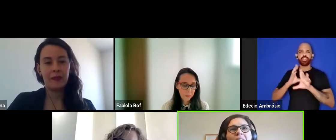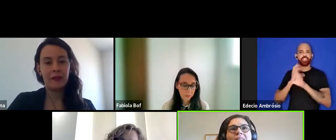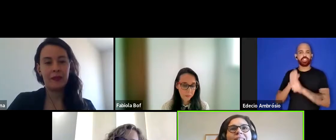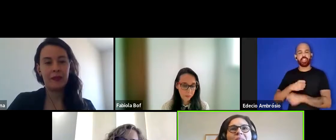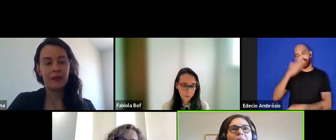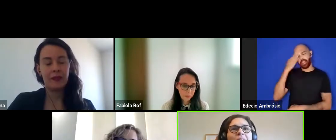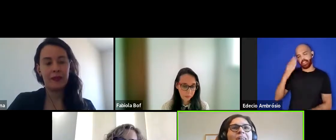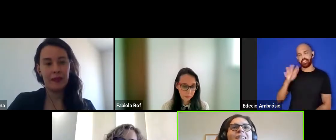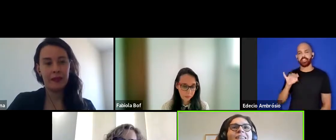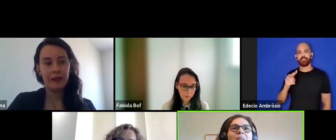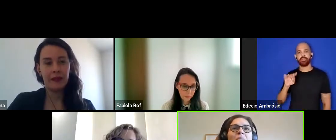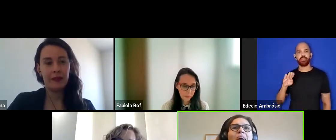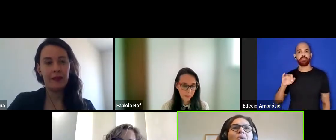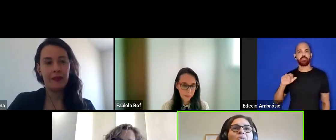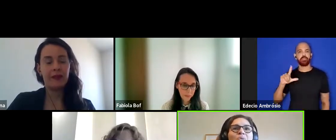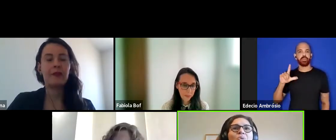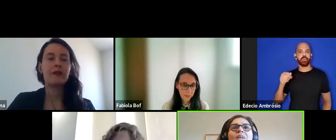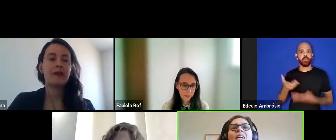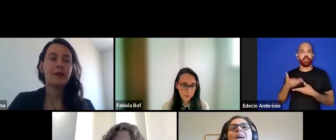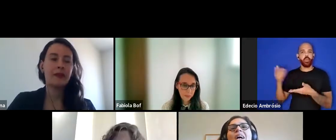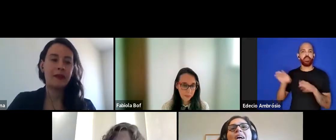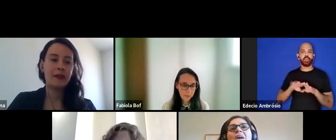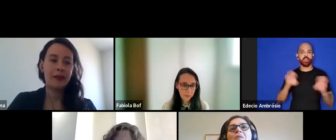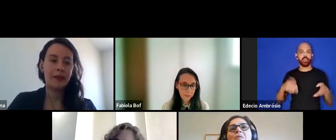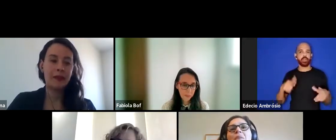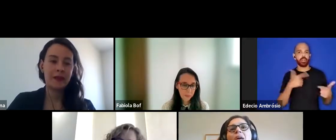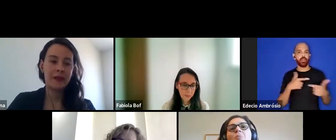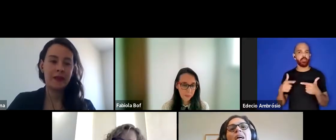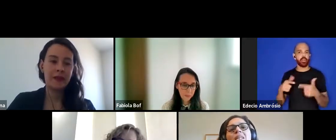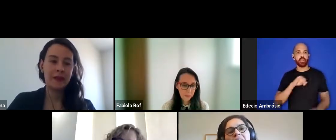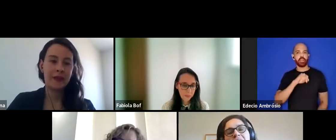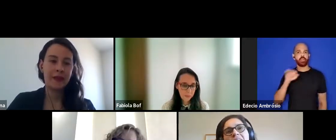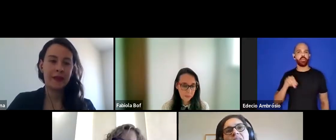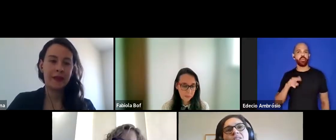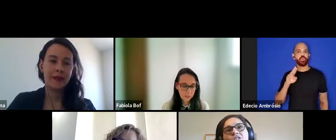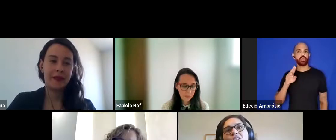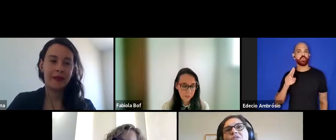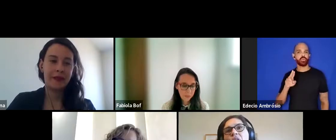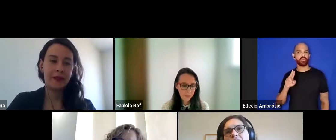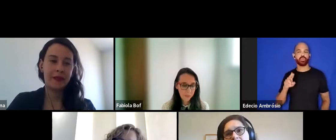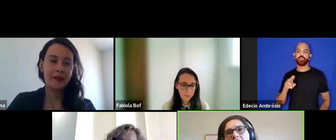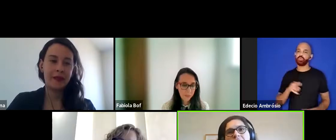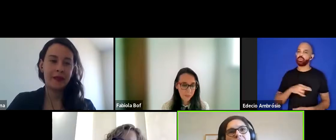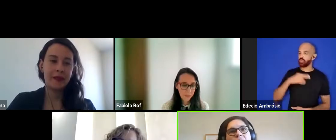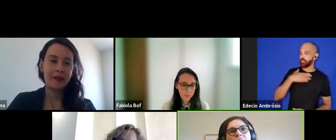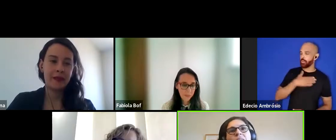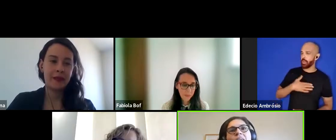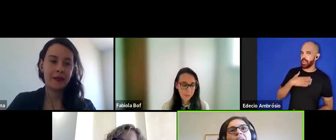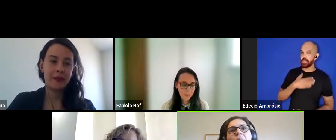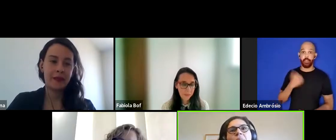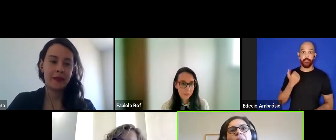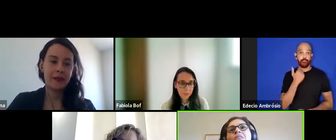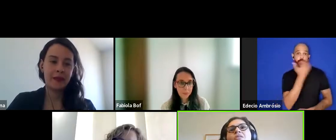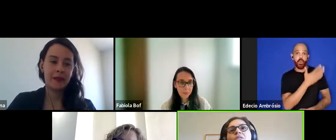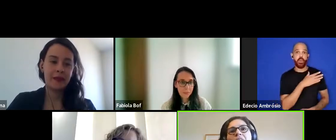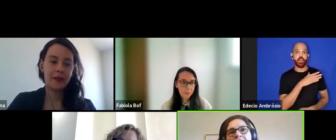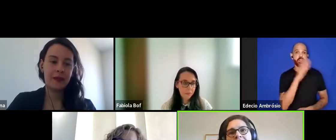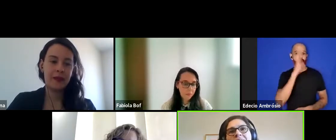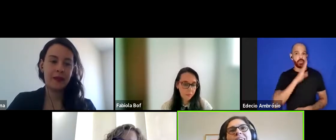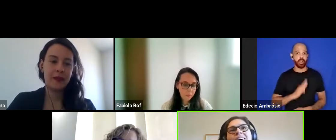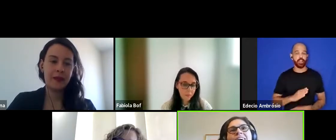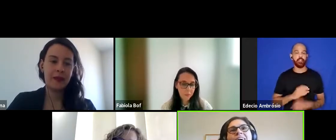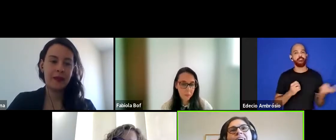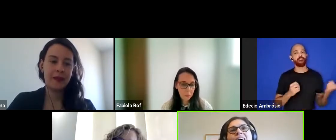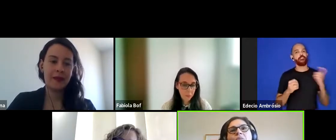a participar dessa banca e trabalhar com a Ju. É um prazer, quando a gente está fora do Brasil, poder